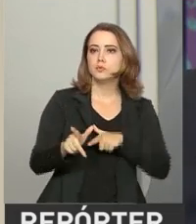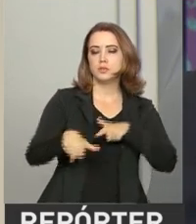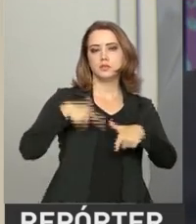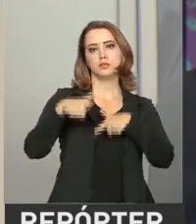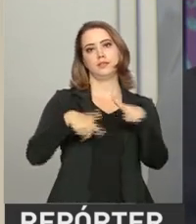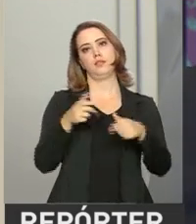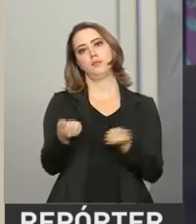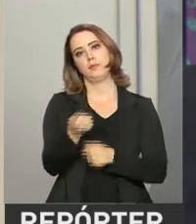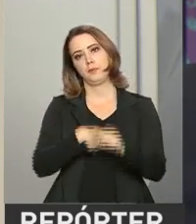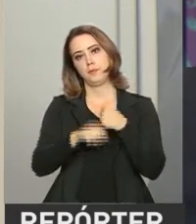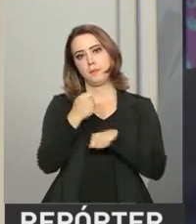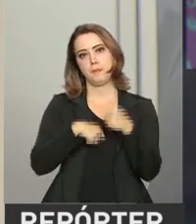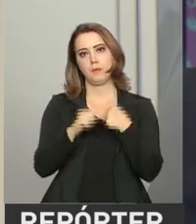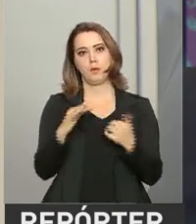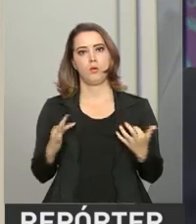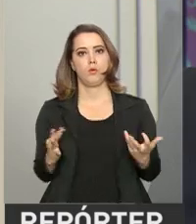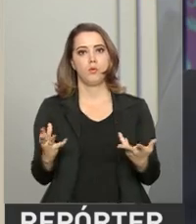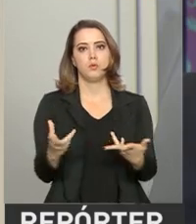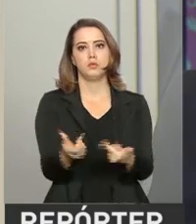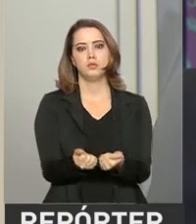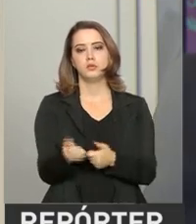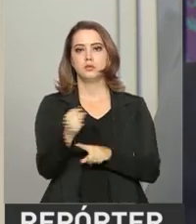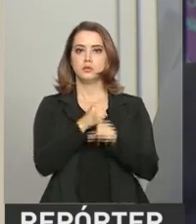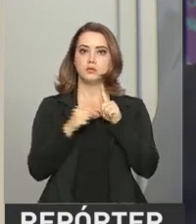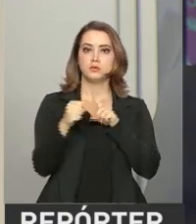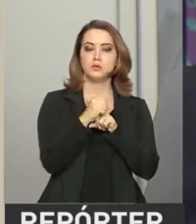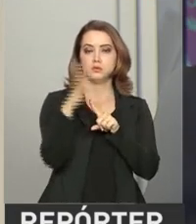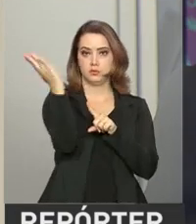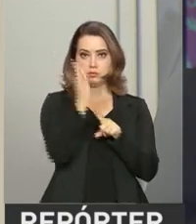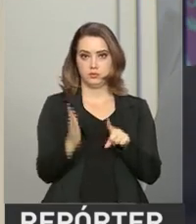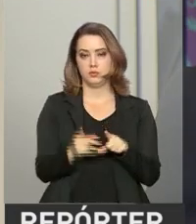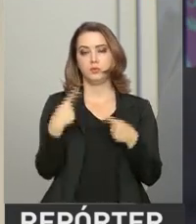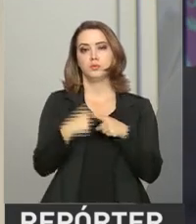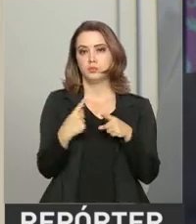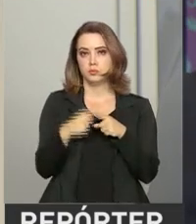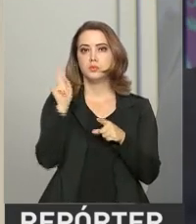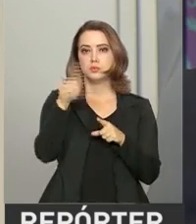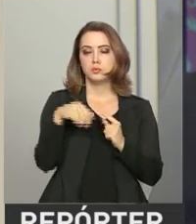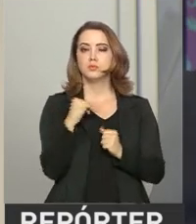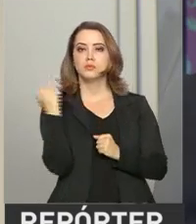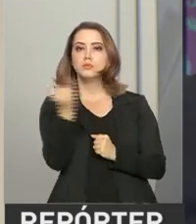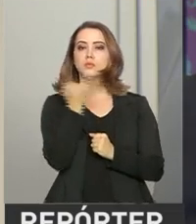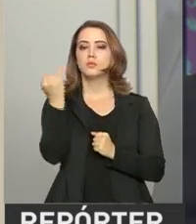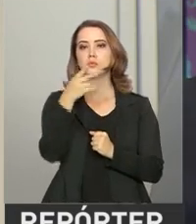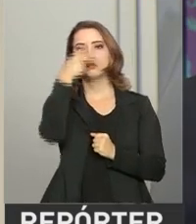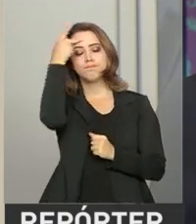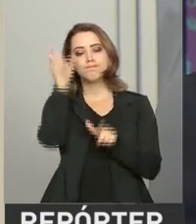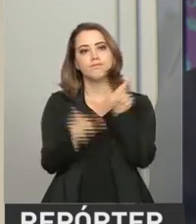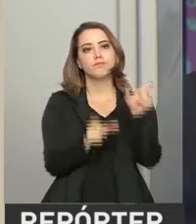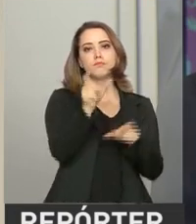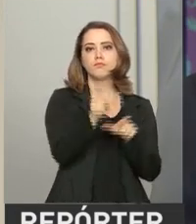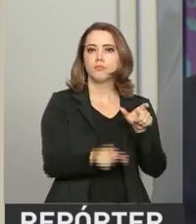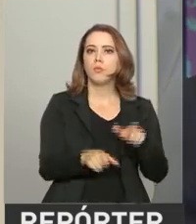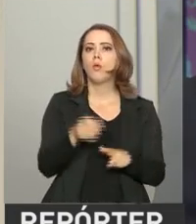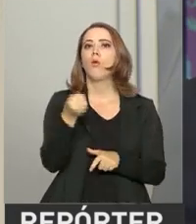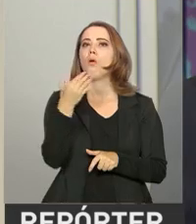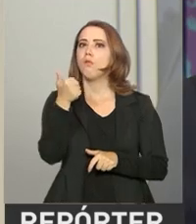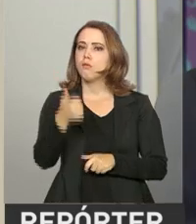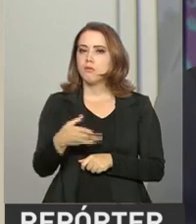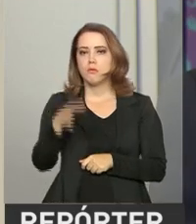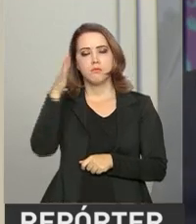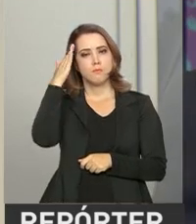na economia e da eficiência na sociedade brasileira E para isso um insumo fundamental são pessoas qualificadas pessoas